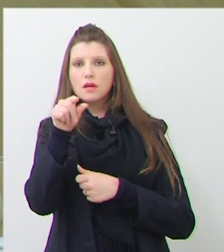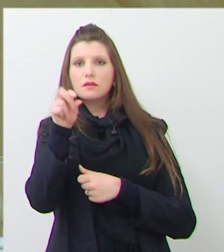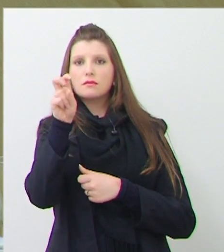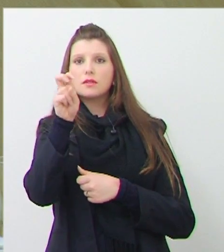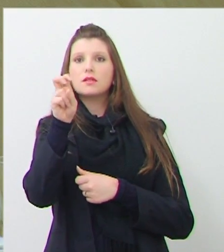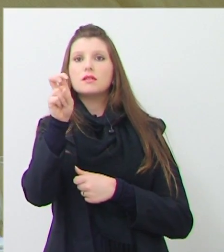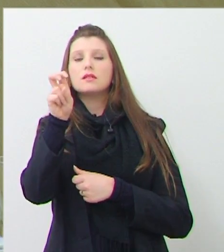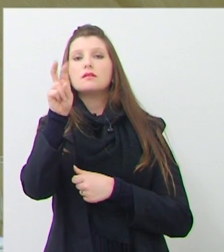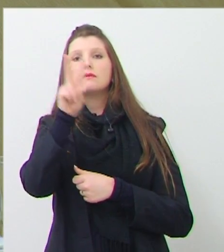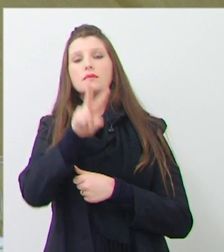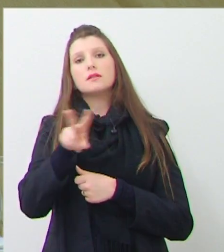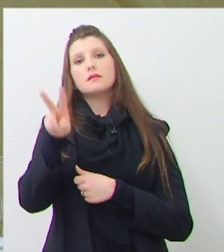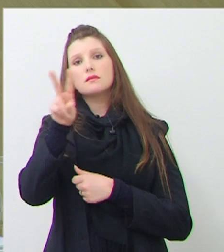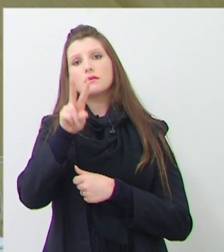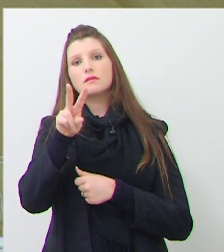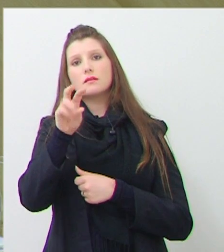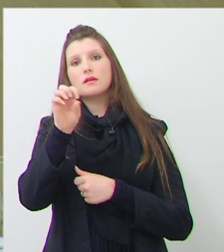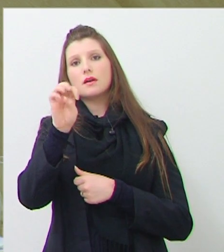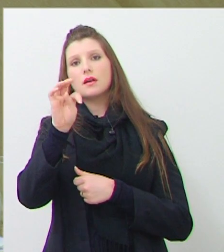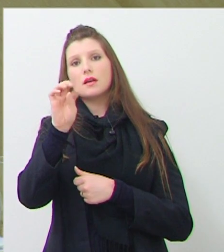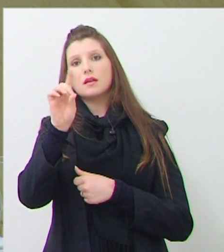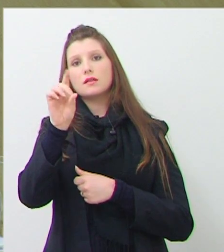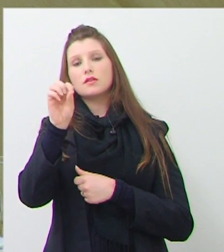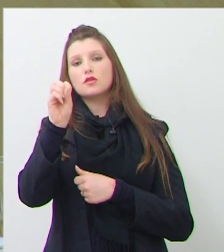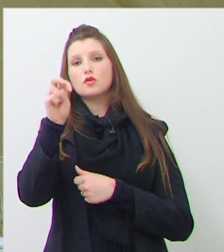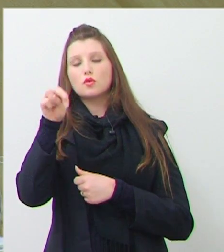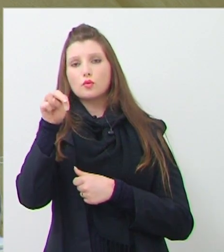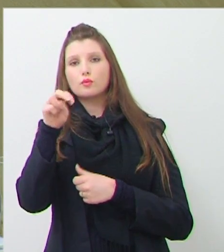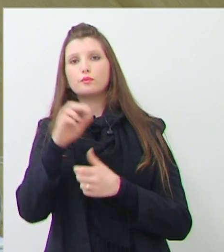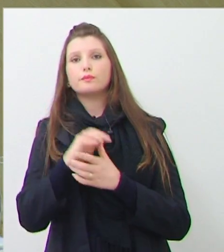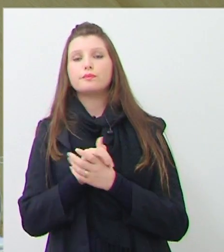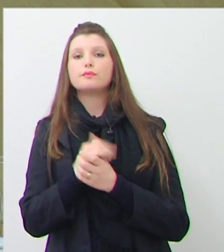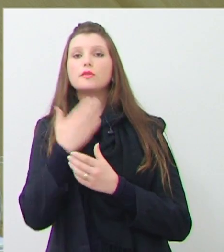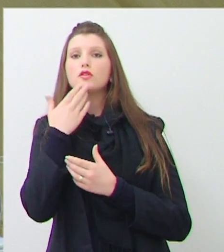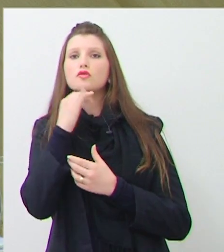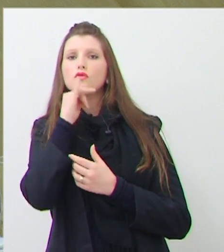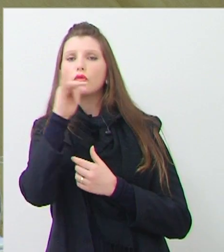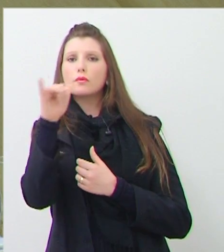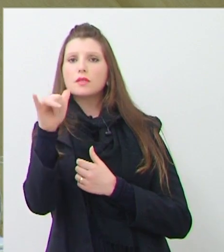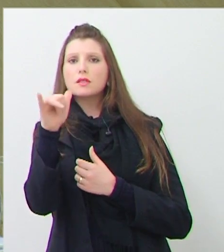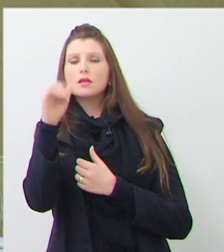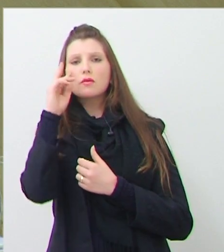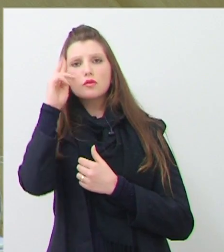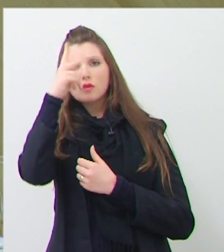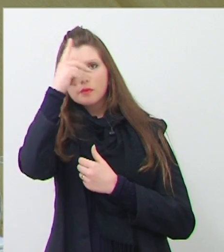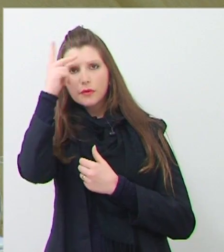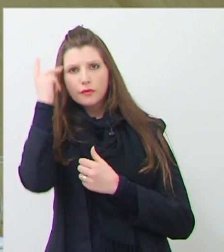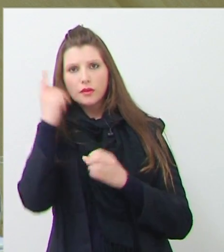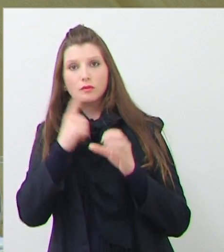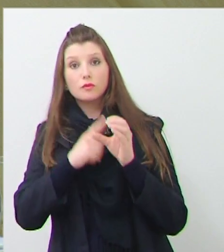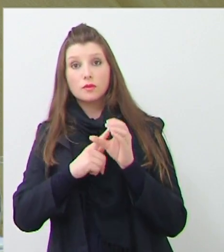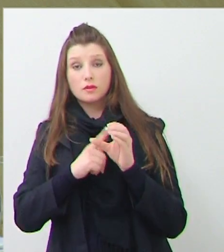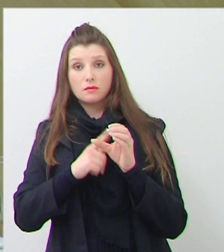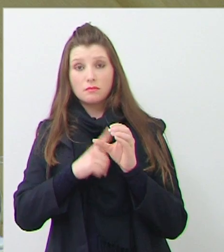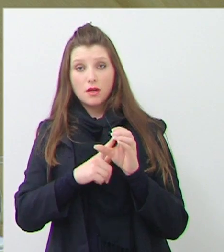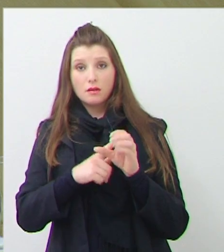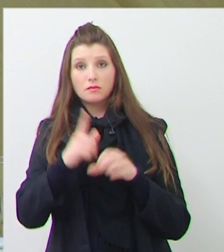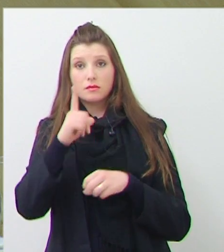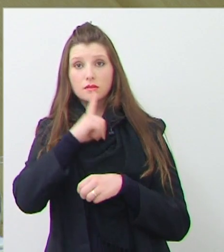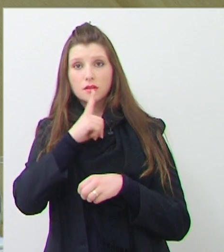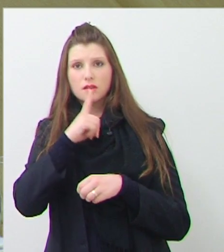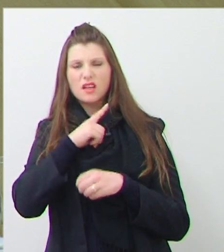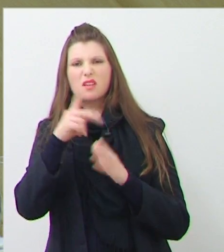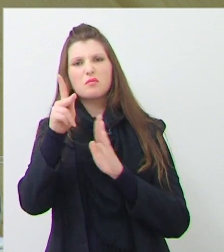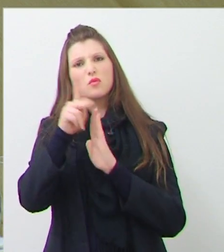162/2015, autoria, vereador Edson Aurélio. Assunto, pedido de informação ao senhor prefeito municipal acerca da